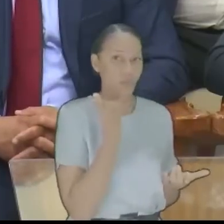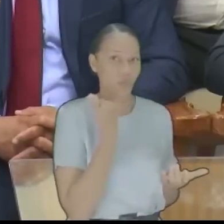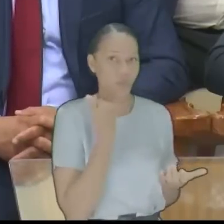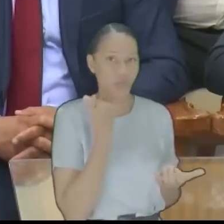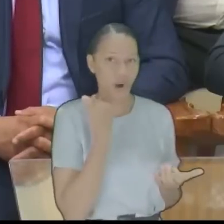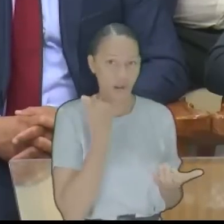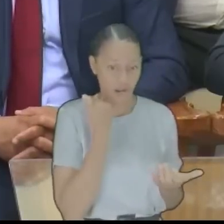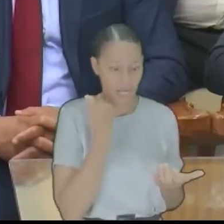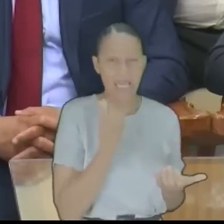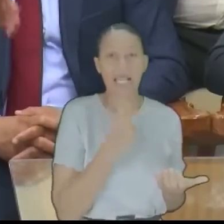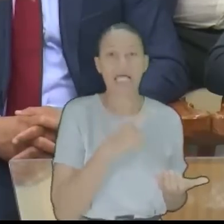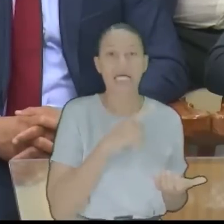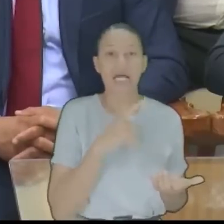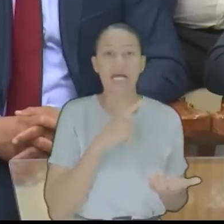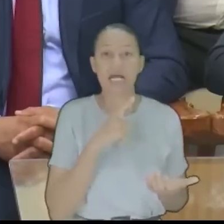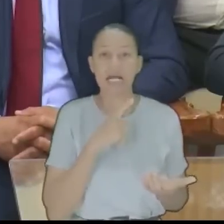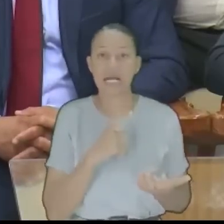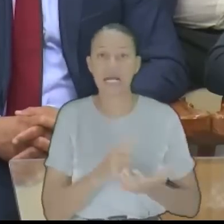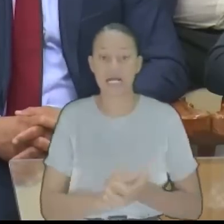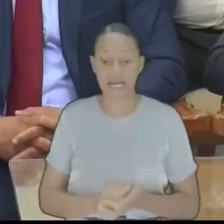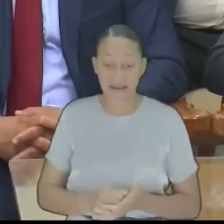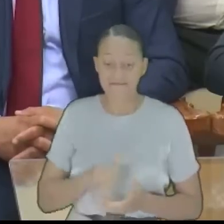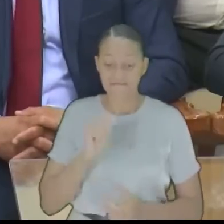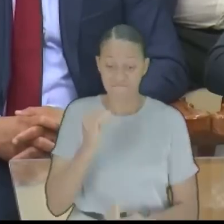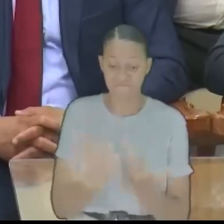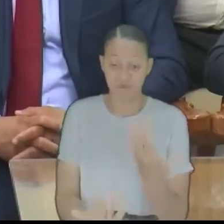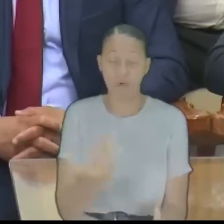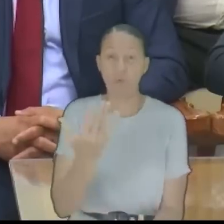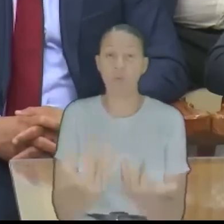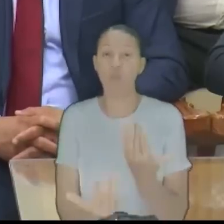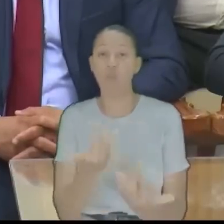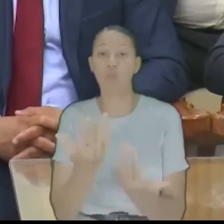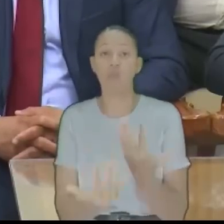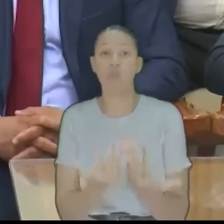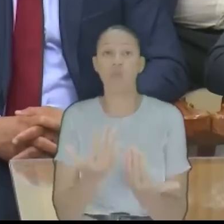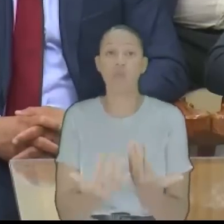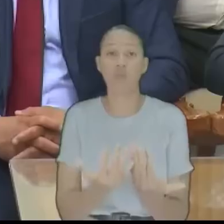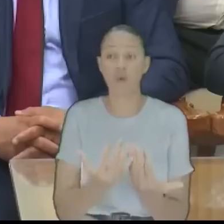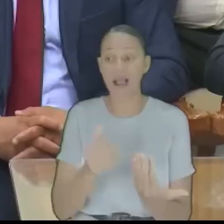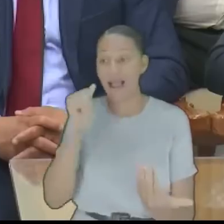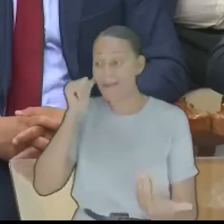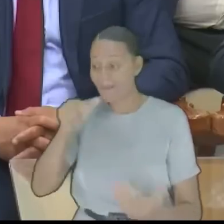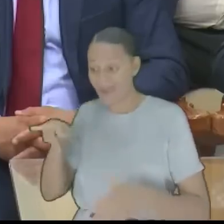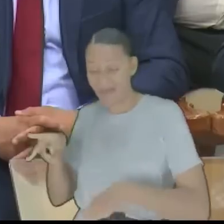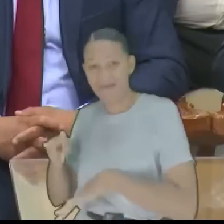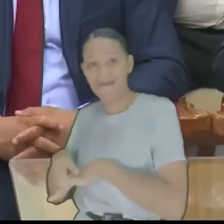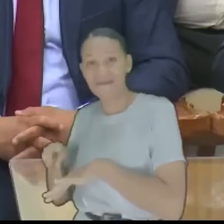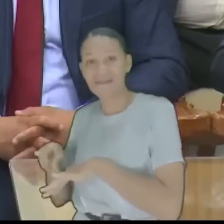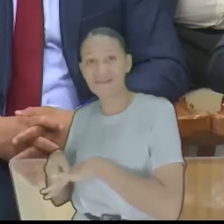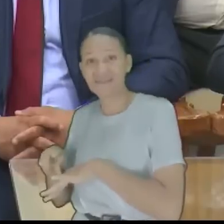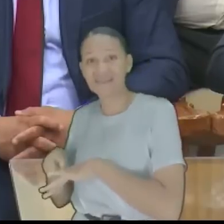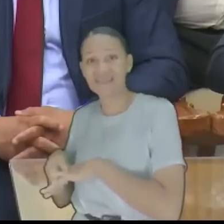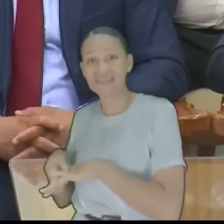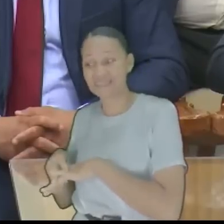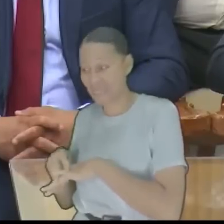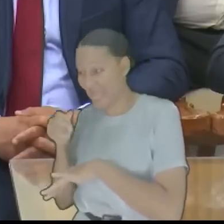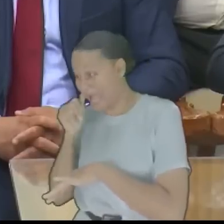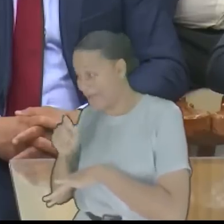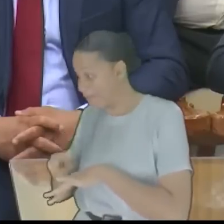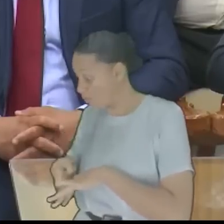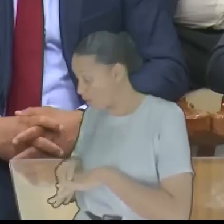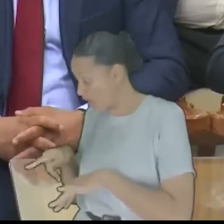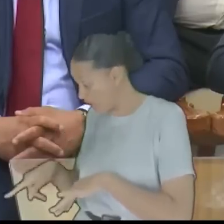grande pira, eles faziam uma grande fogueira, e a viúva tinha que ser